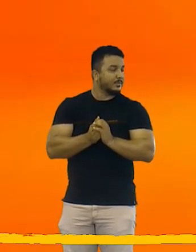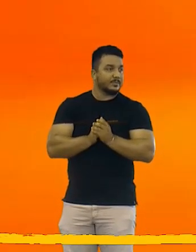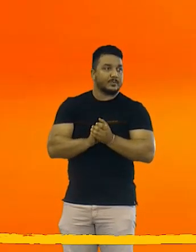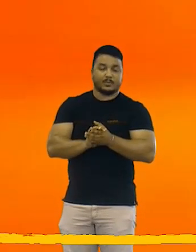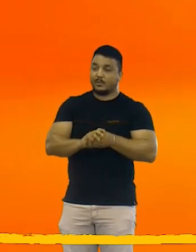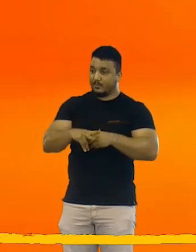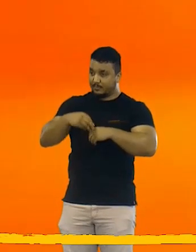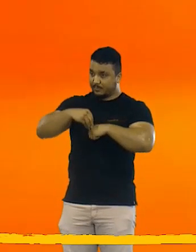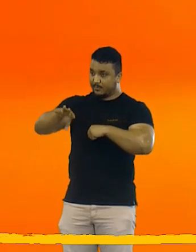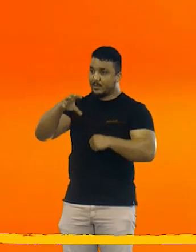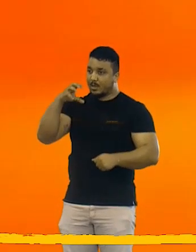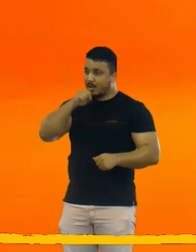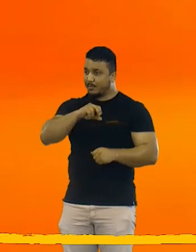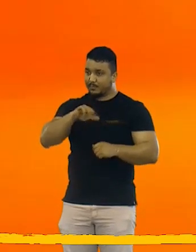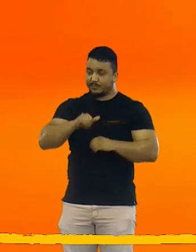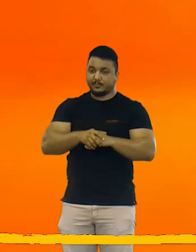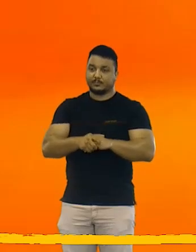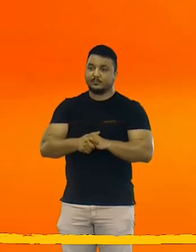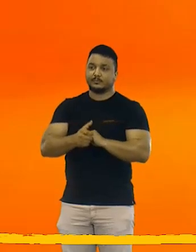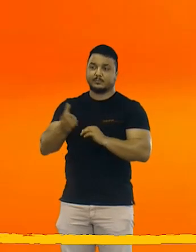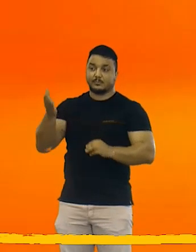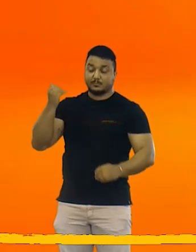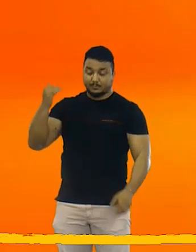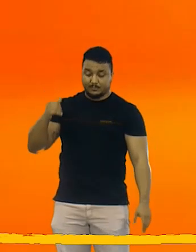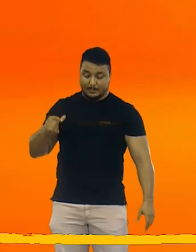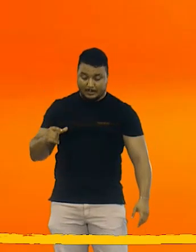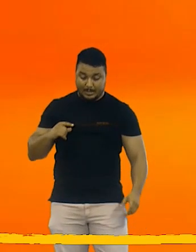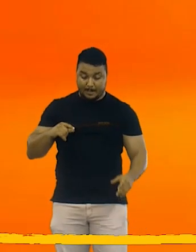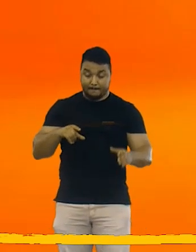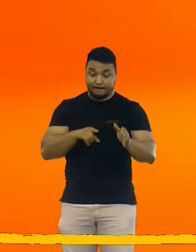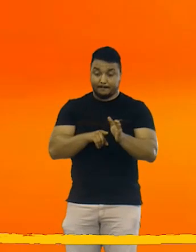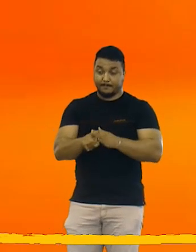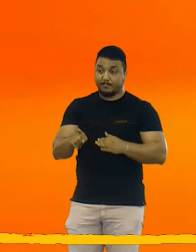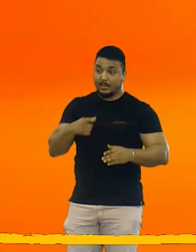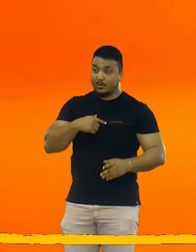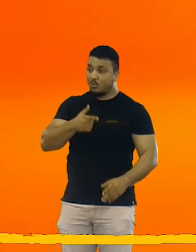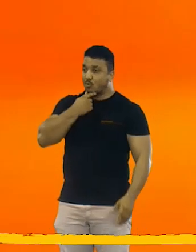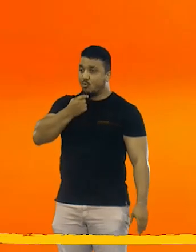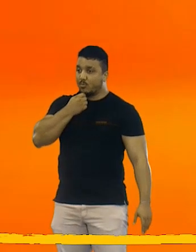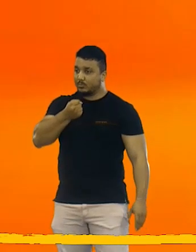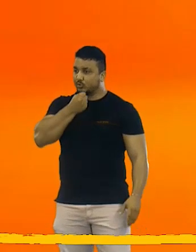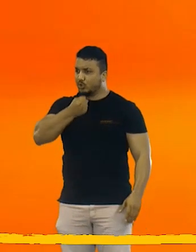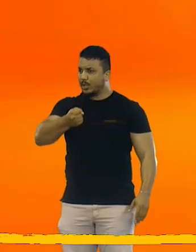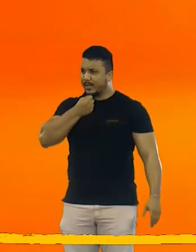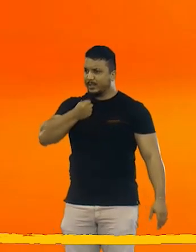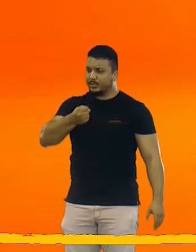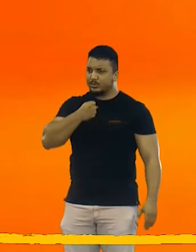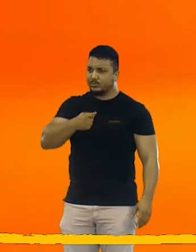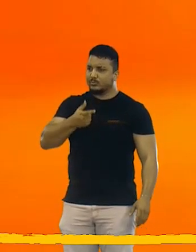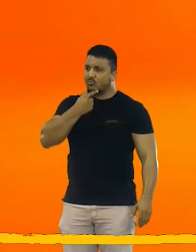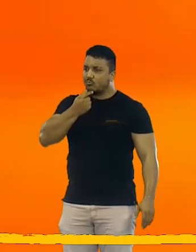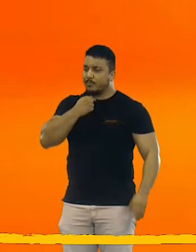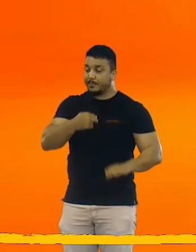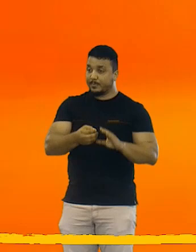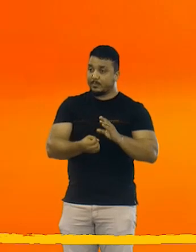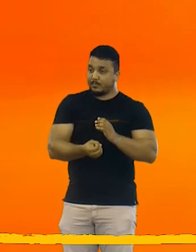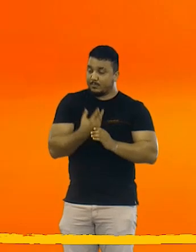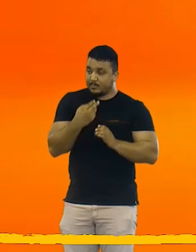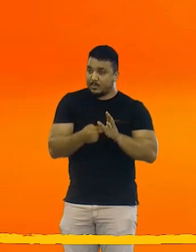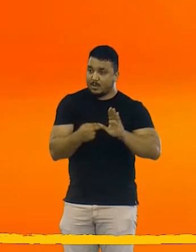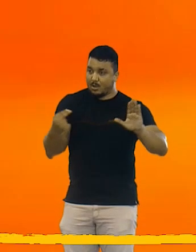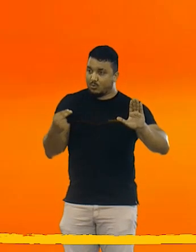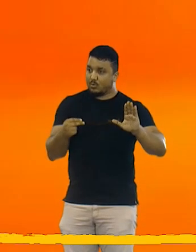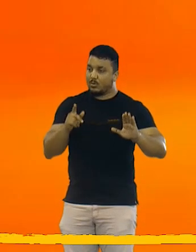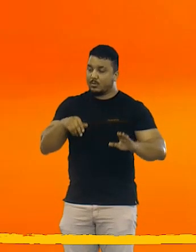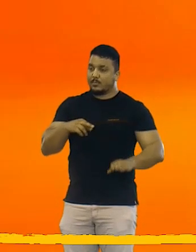bem rapidinho. Uma vez, perguntado por um jornalista, né, o grande compositor